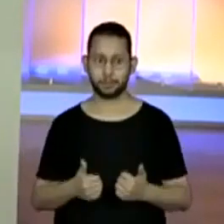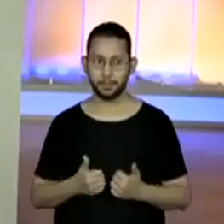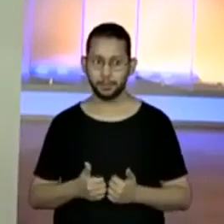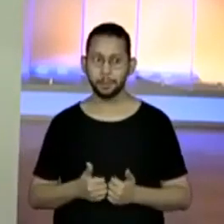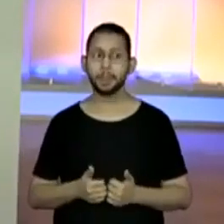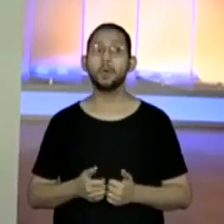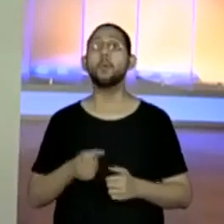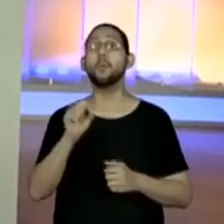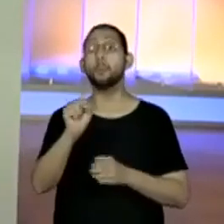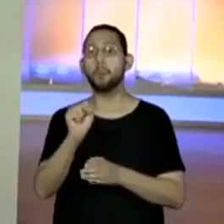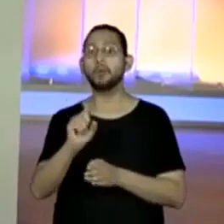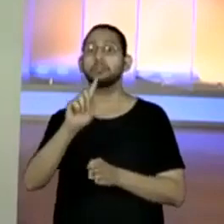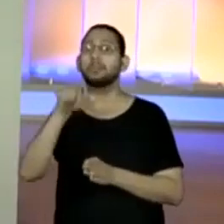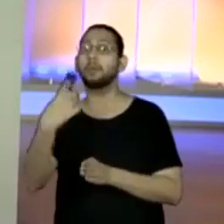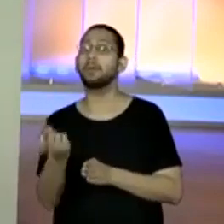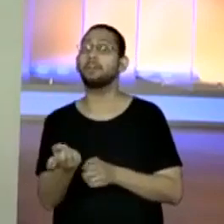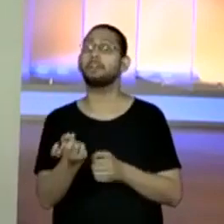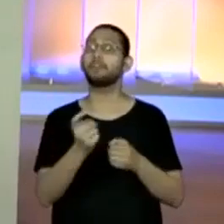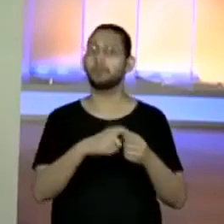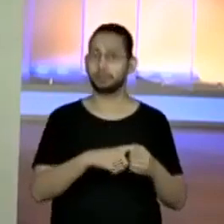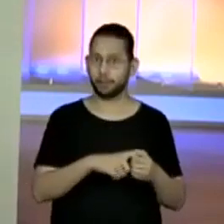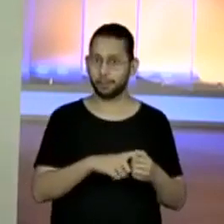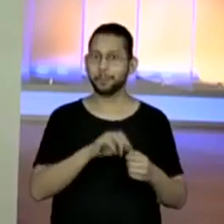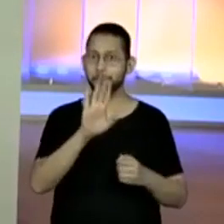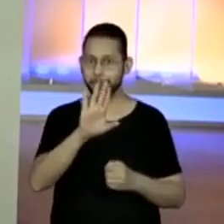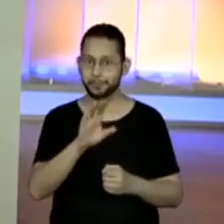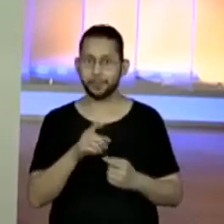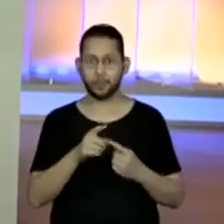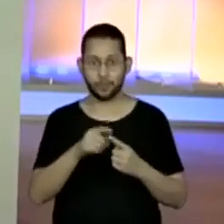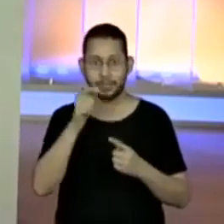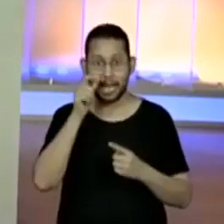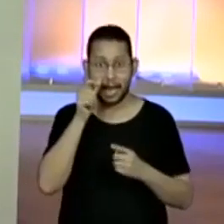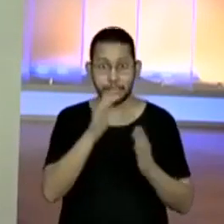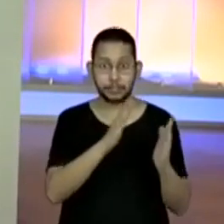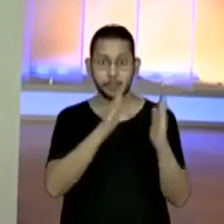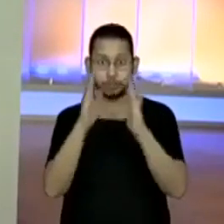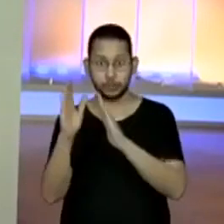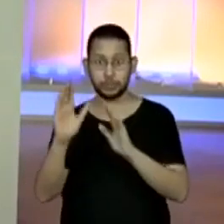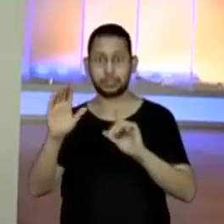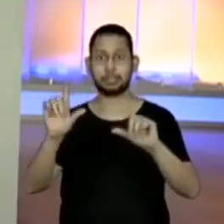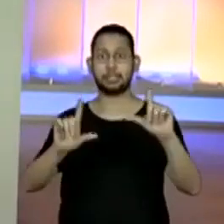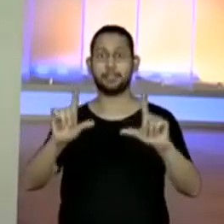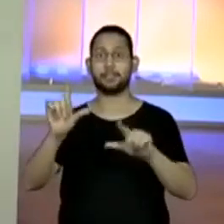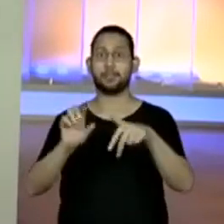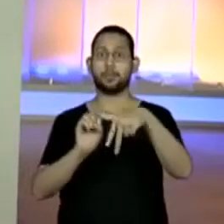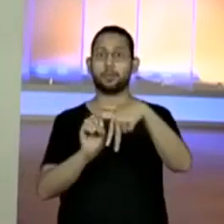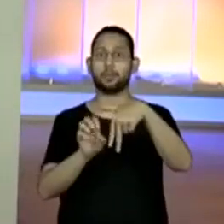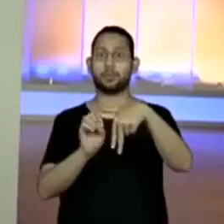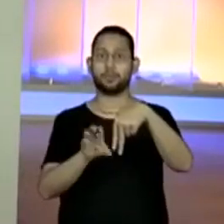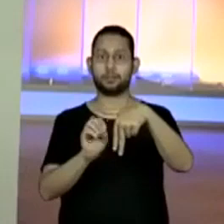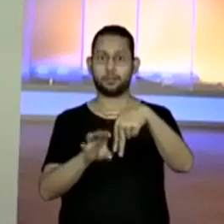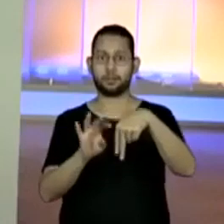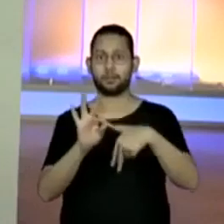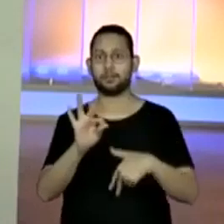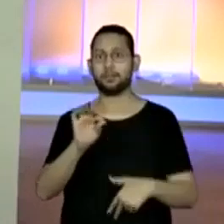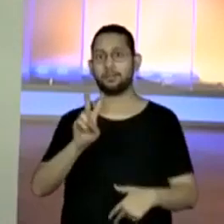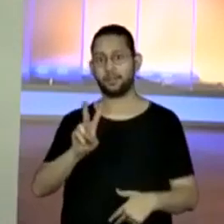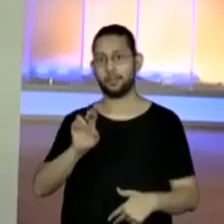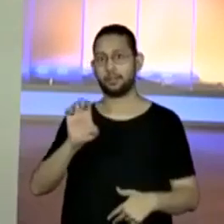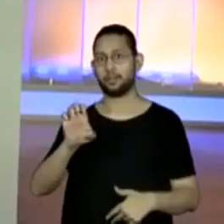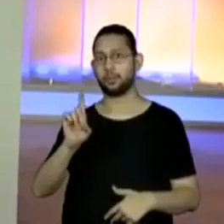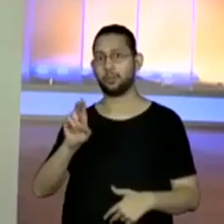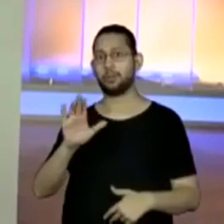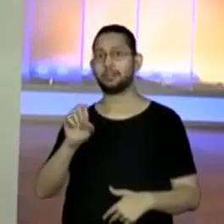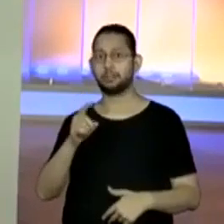essa aula, você tem algumas opções. Você pode ver essa aula pela TV Educação, bem como você pode ver essa aula